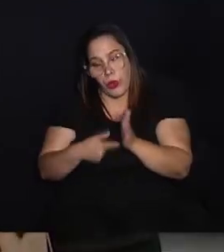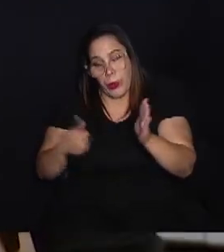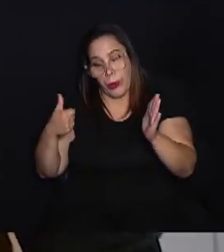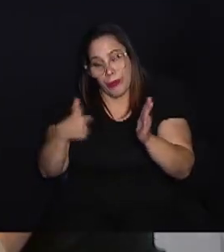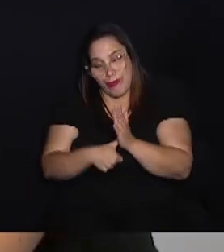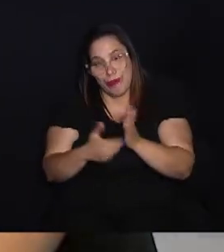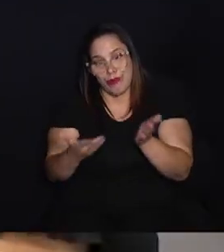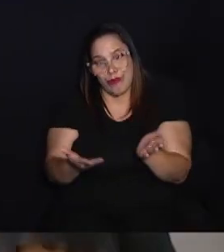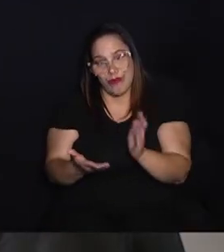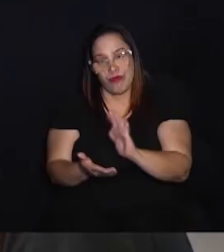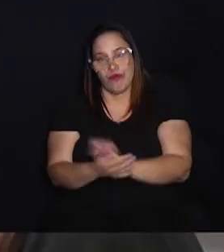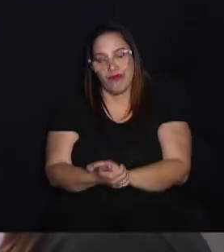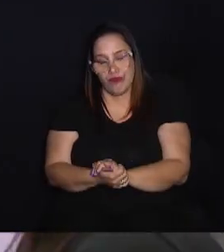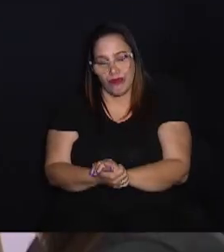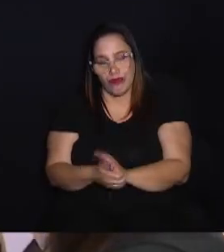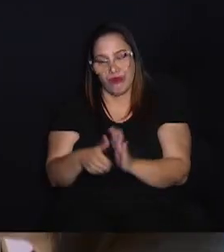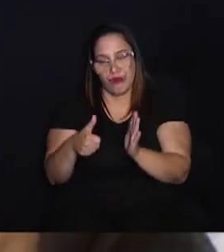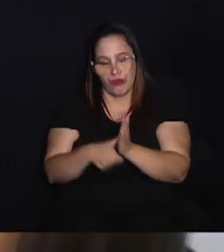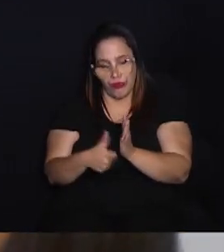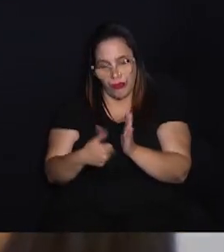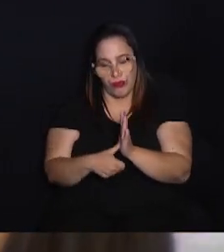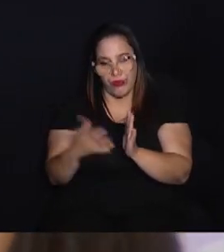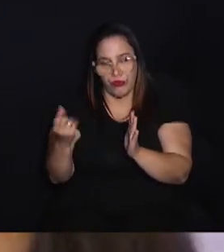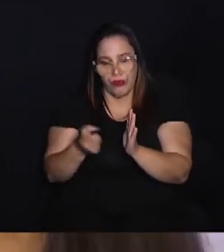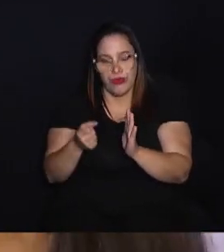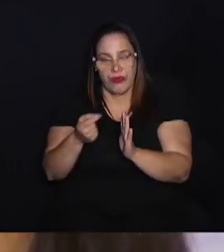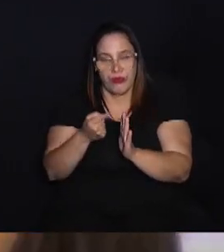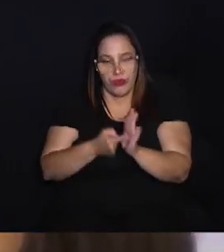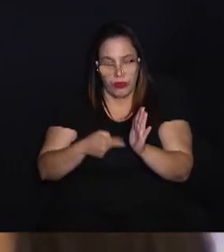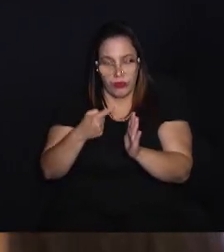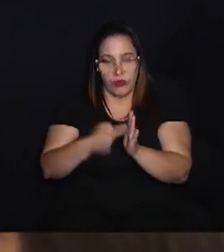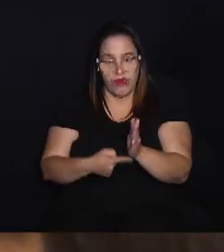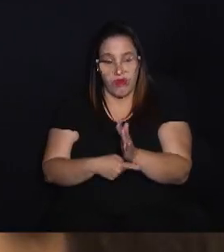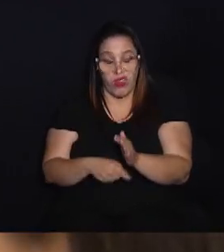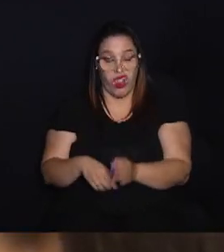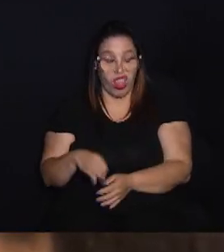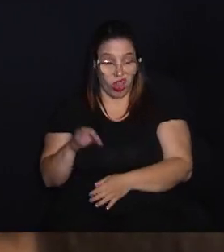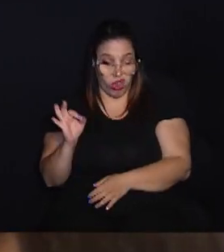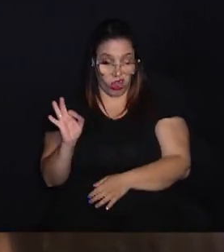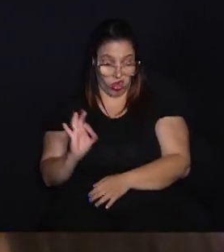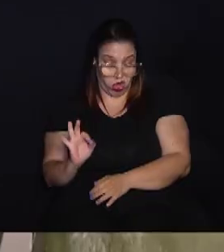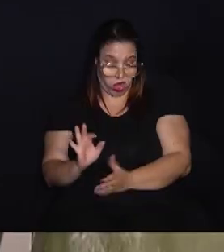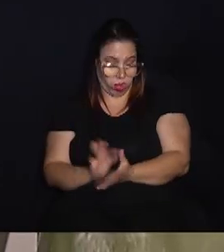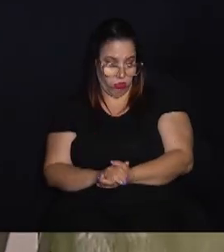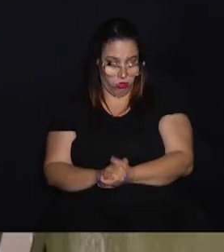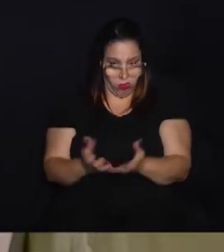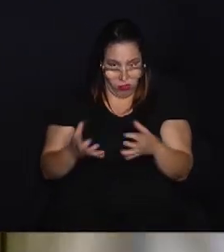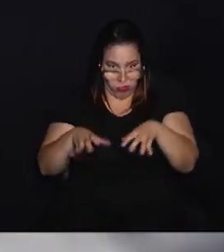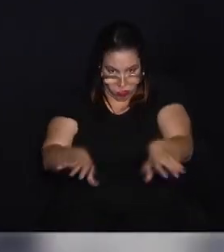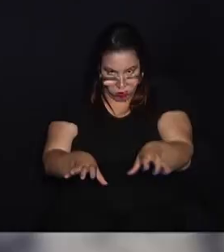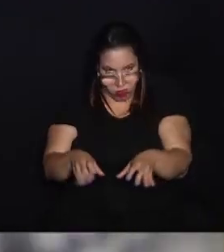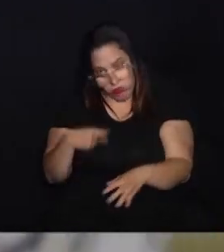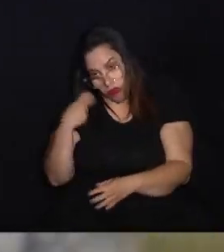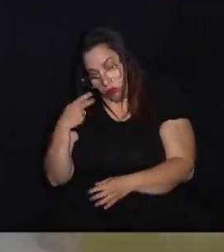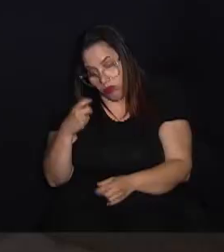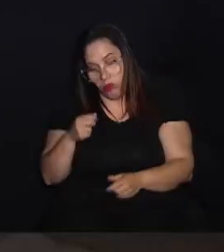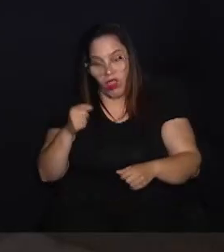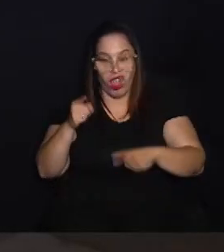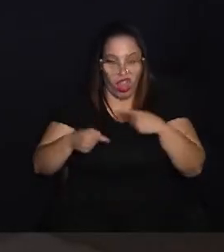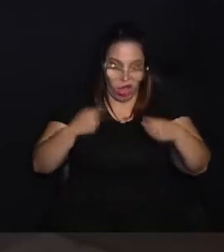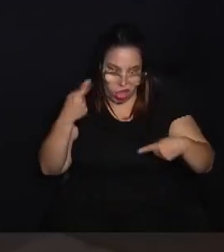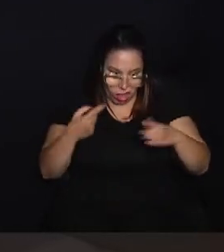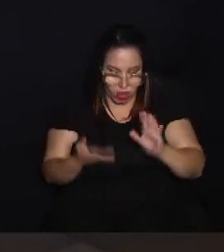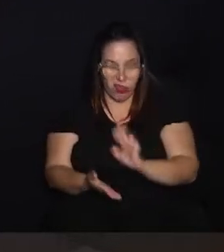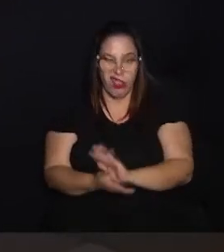voto. Votos em branco e nulos servem como registro da insatisfação do eleitorado com os candidatos na disputa.